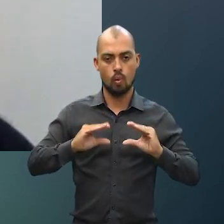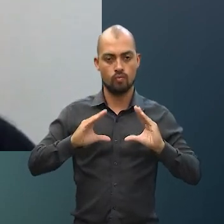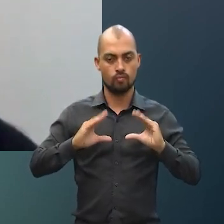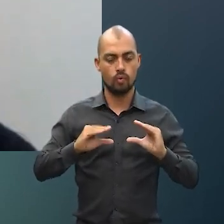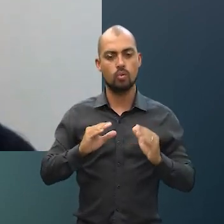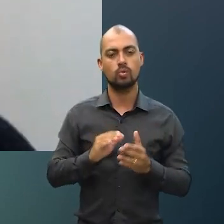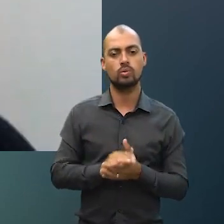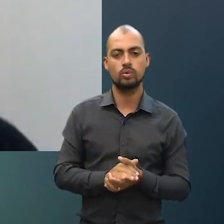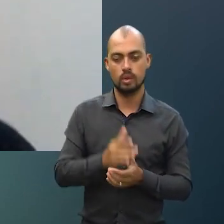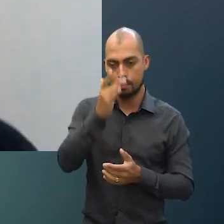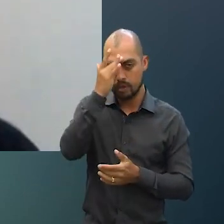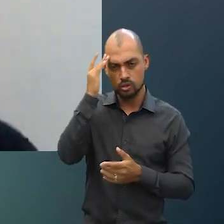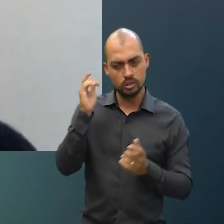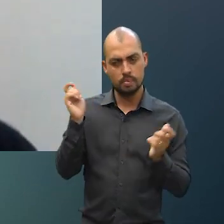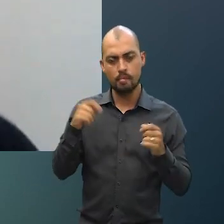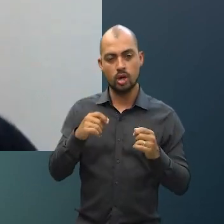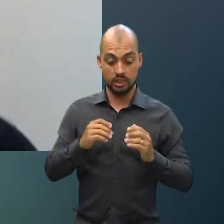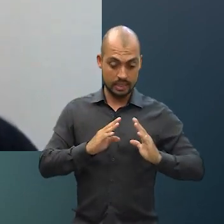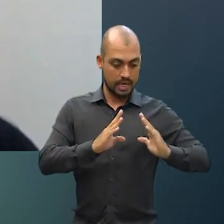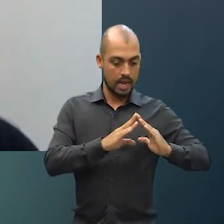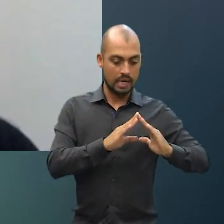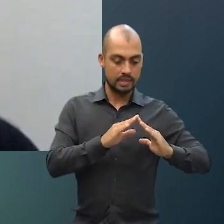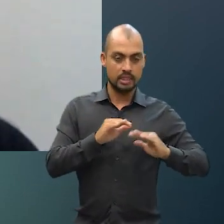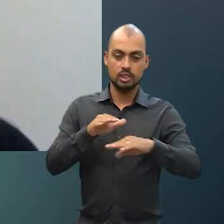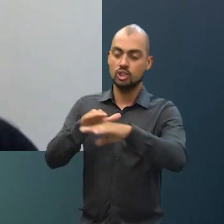né, da pessoa poder lavar o carro sem sair de casa.